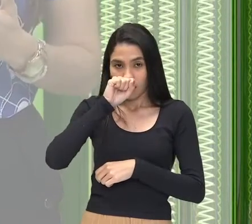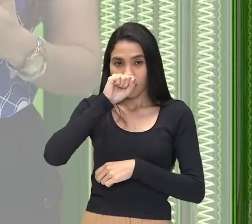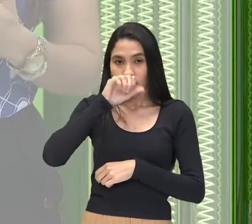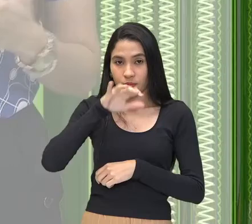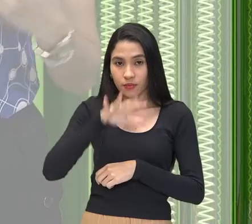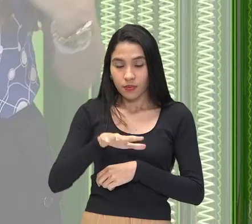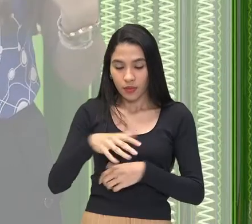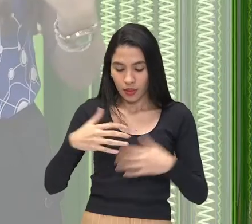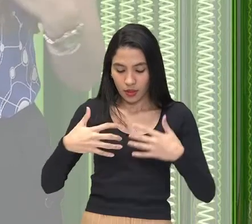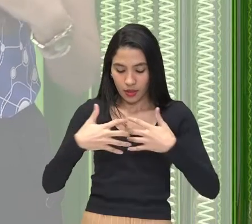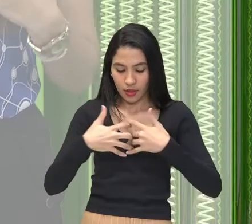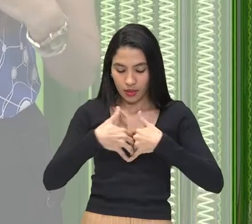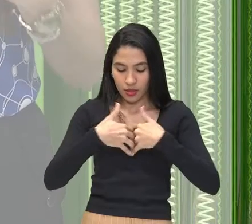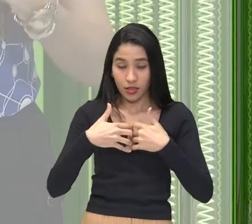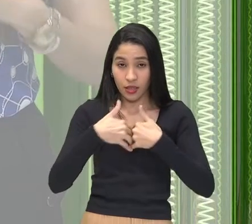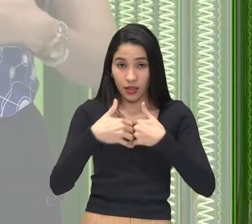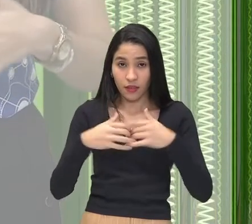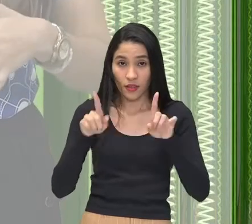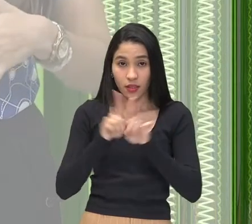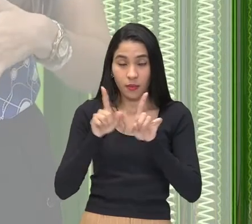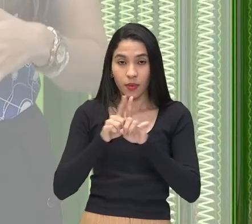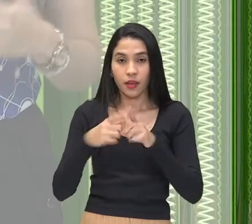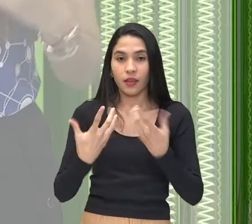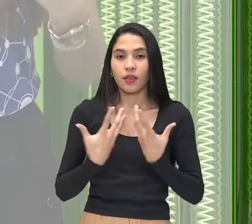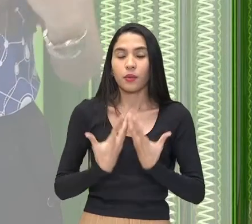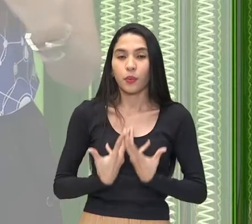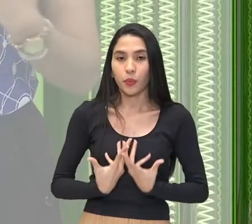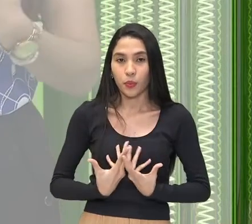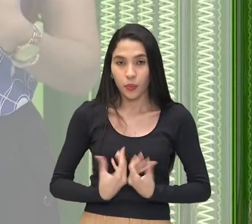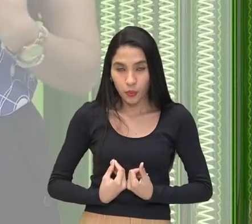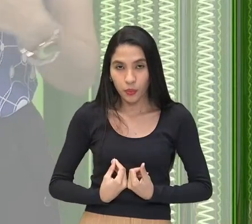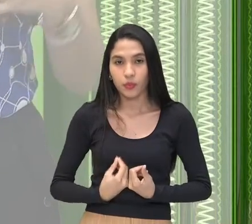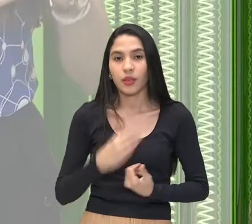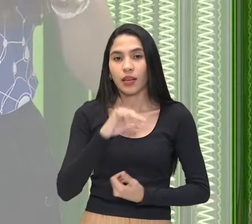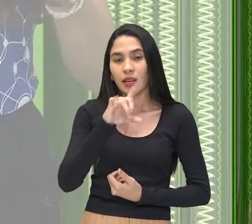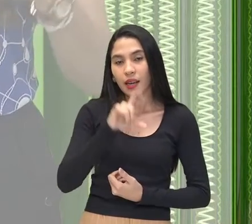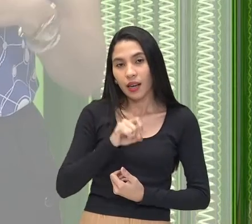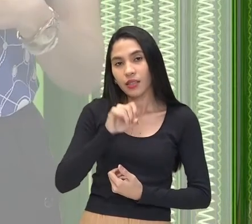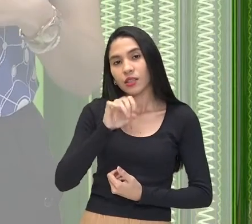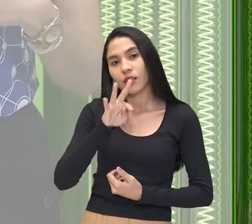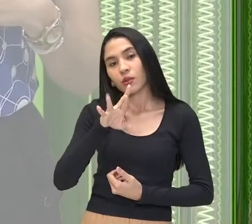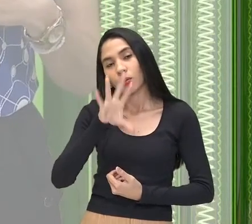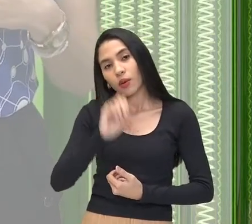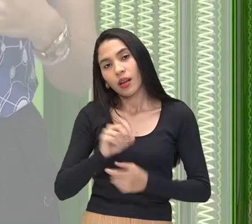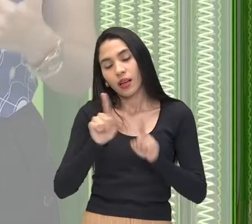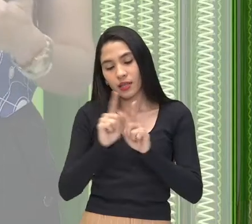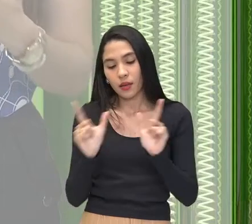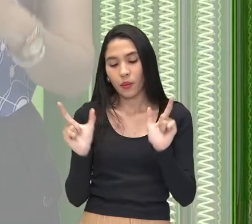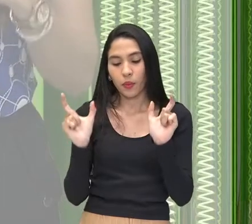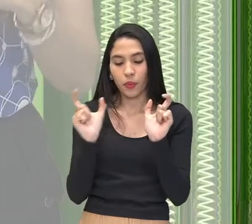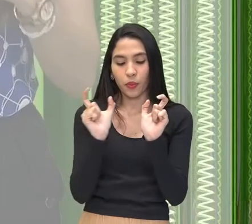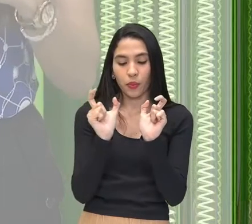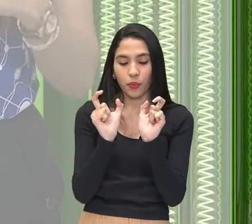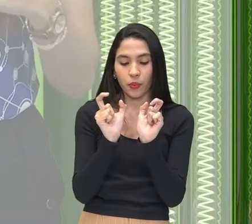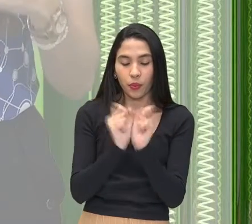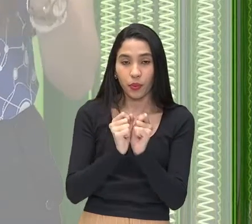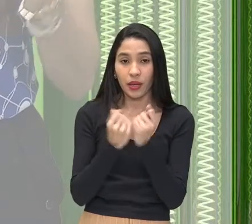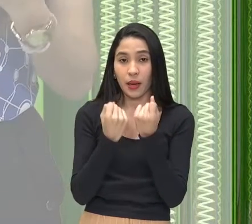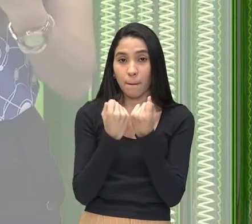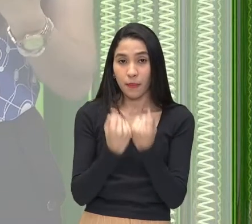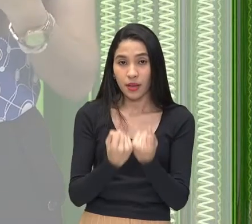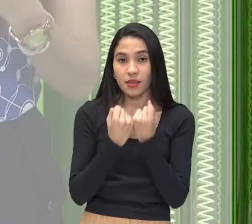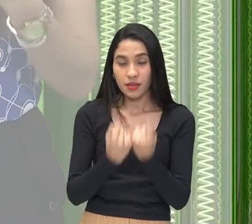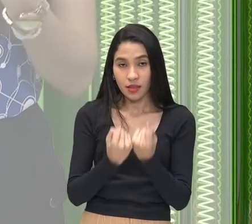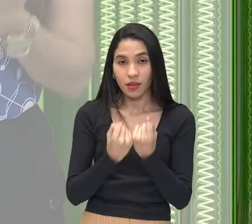o diafragma e os músculos relaxam, a caixa torácica diminui o volume e a pressão interna